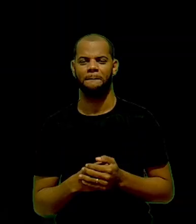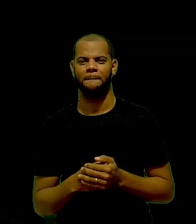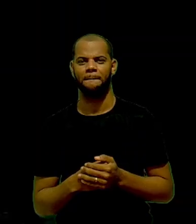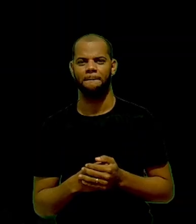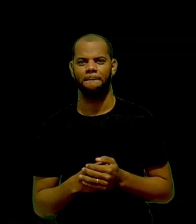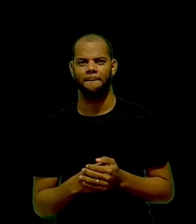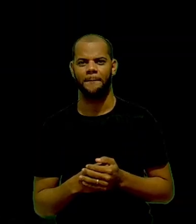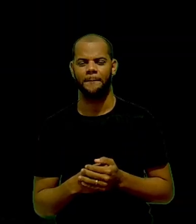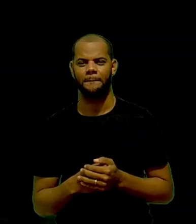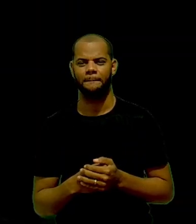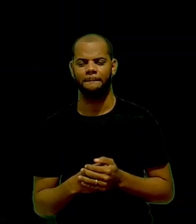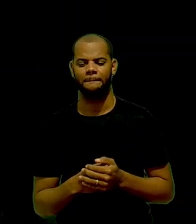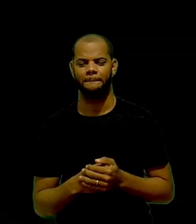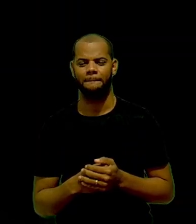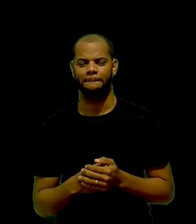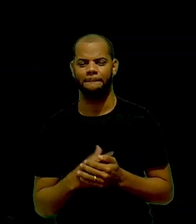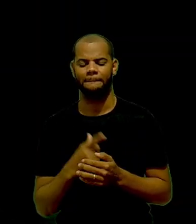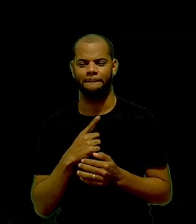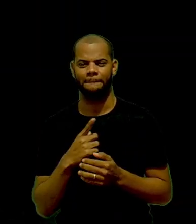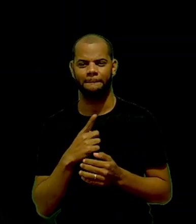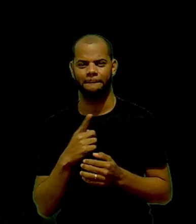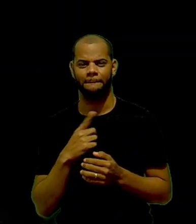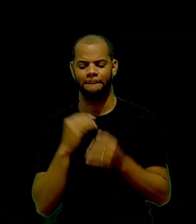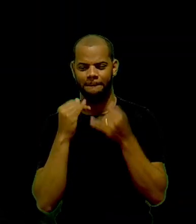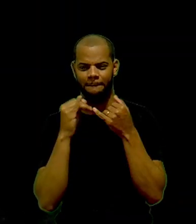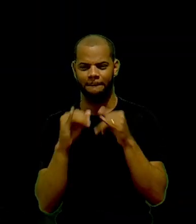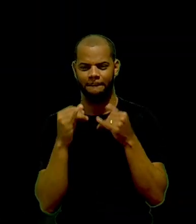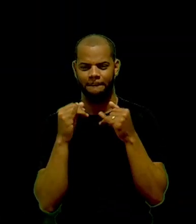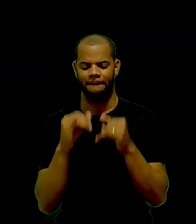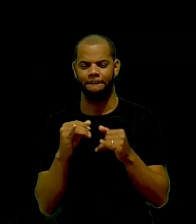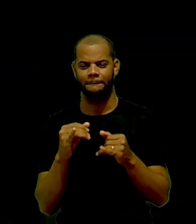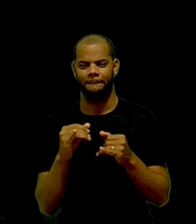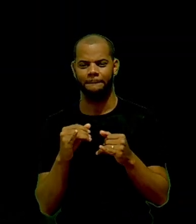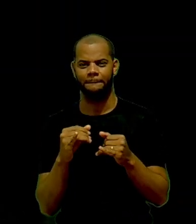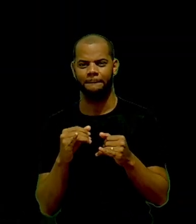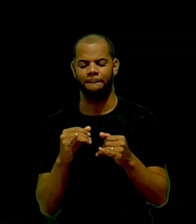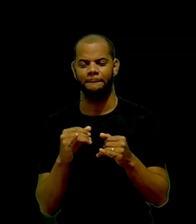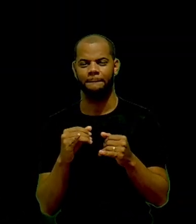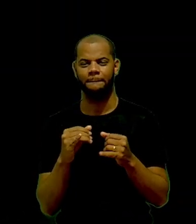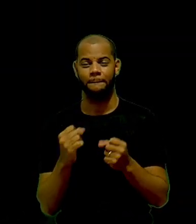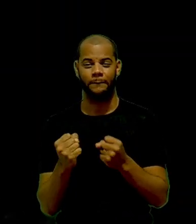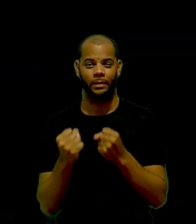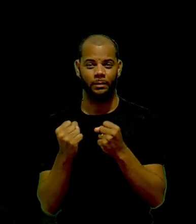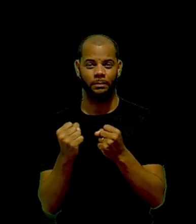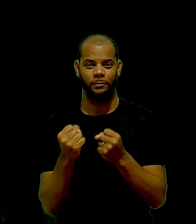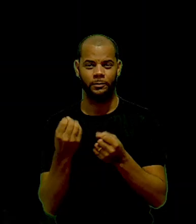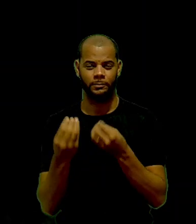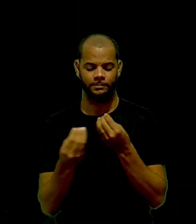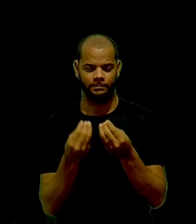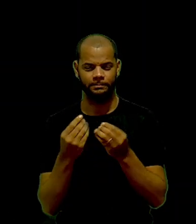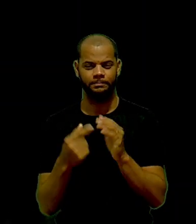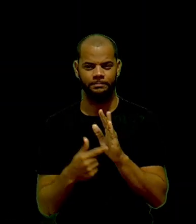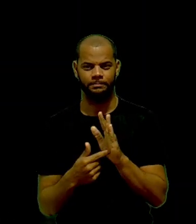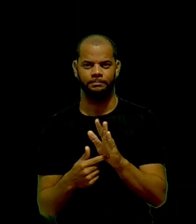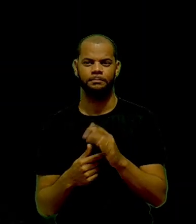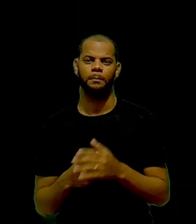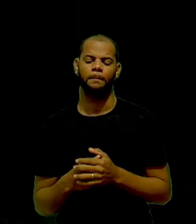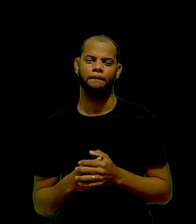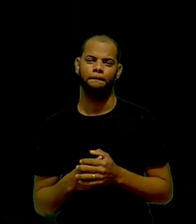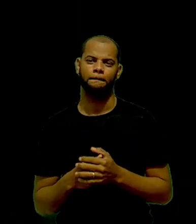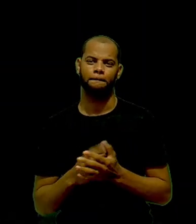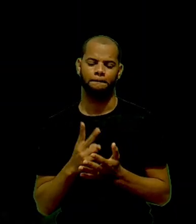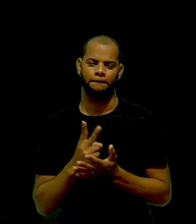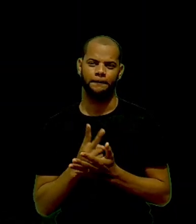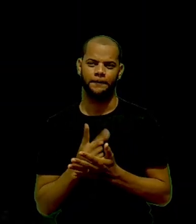operação, ele regula a frequência e a tensão, ele pode deslocar a potência, eu vou mostrar o que é isso, e é sempre uma